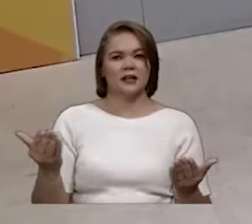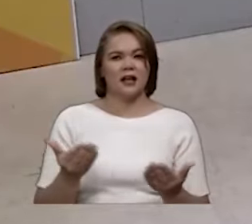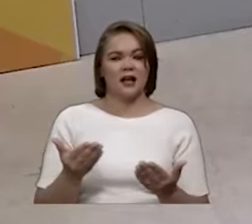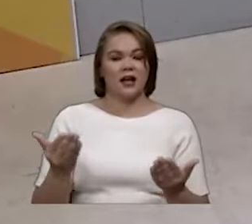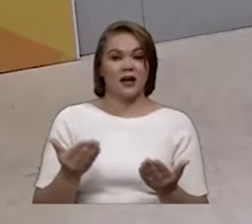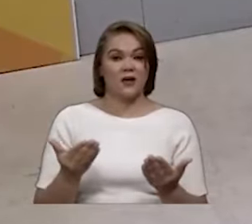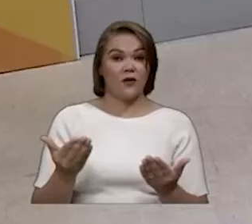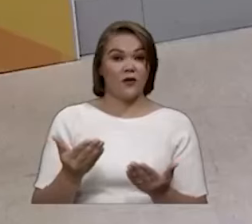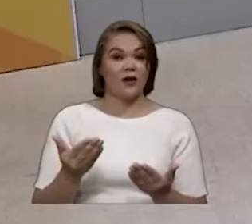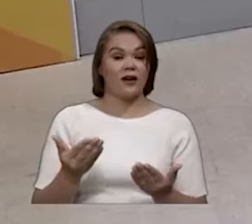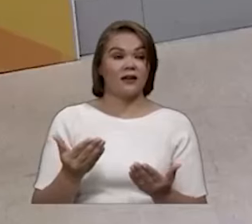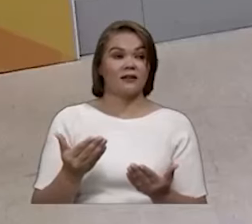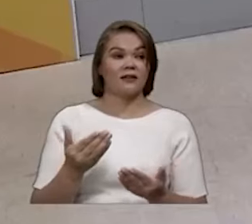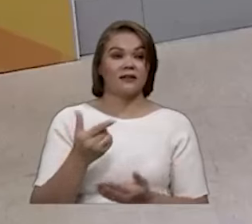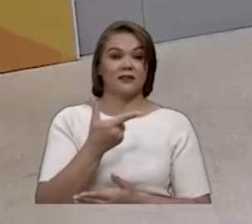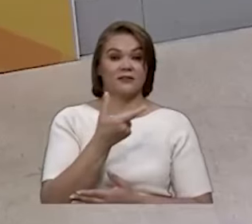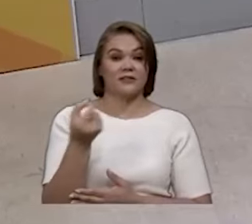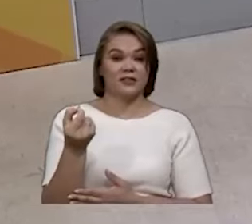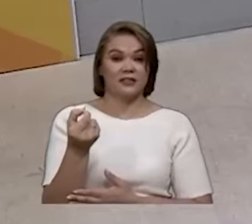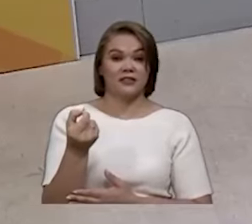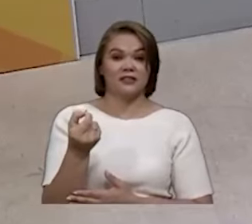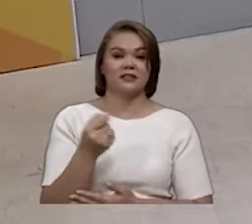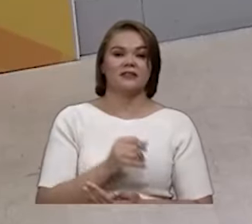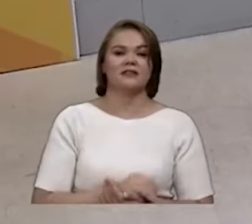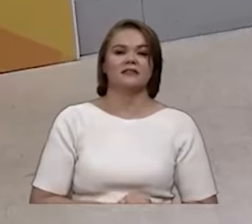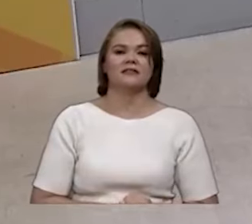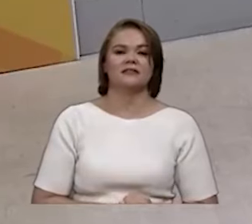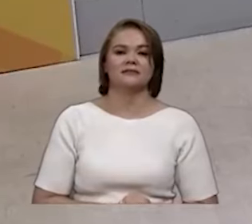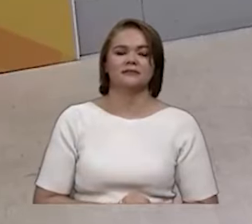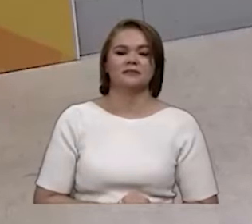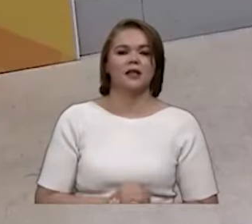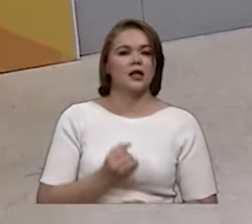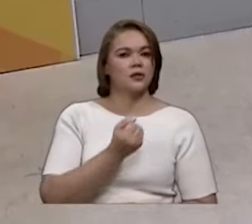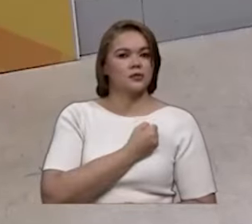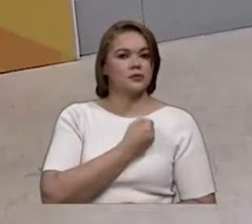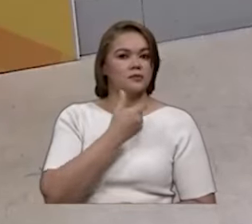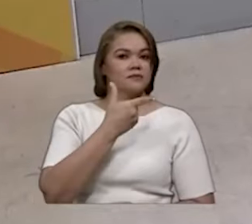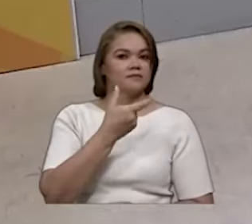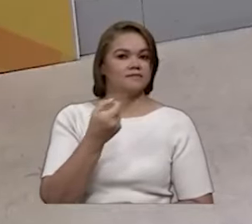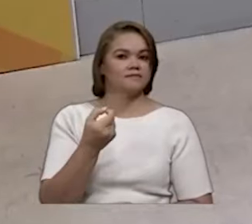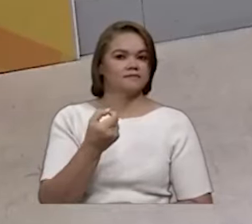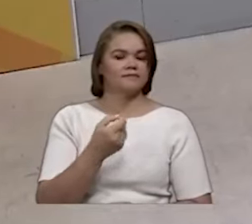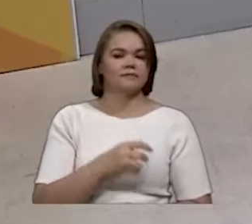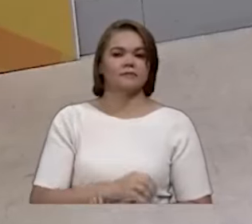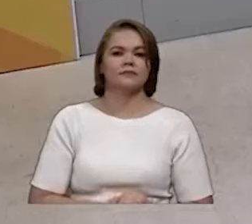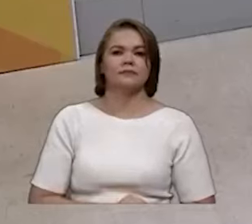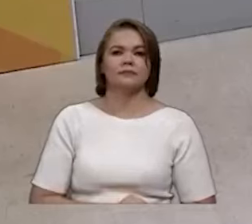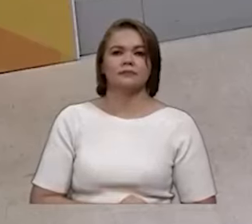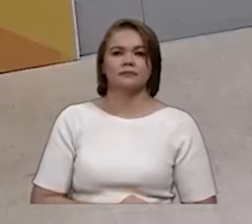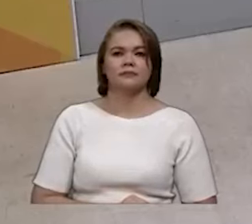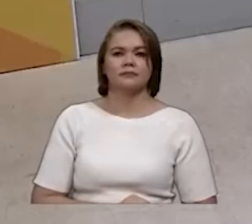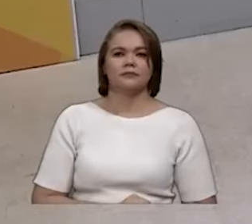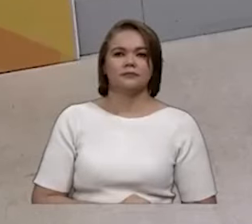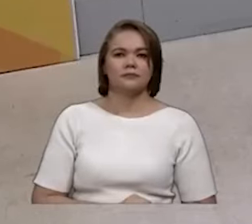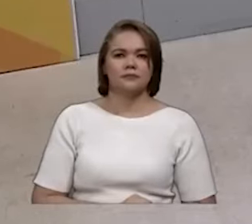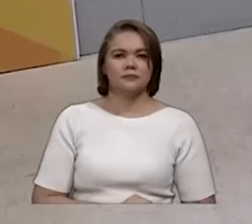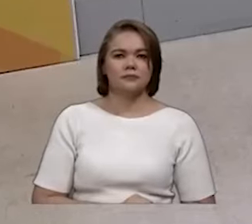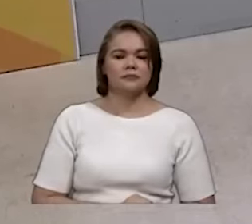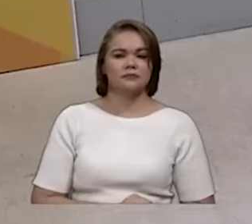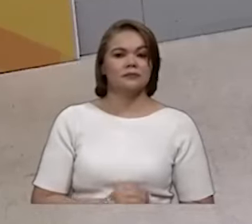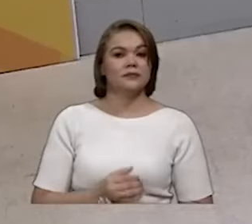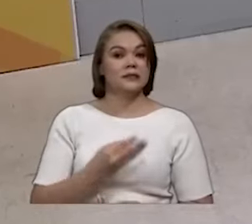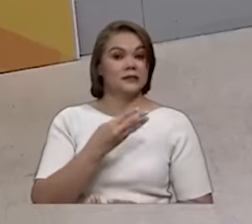37, 32, agora 20, número 20. Olha aí o